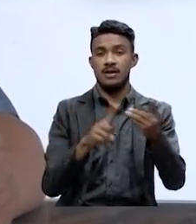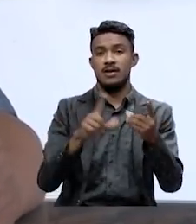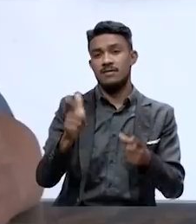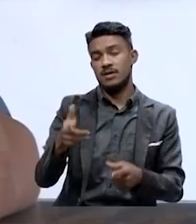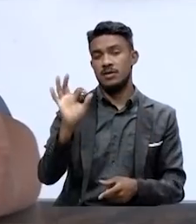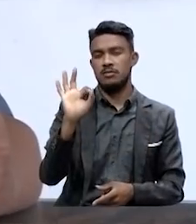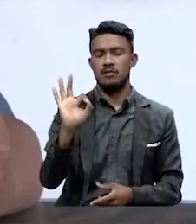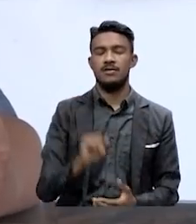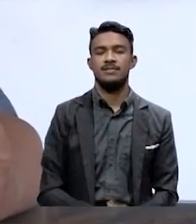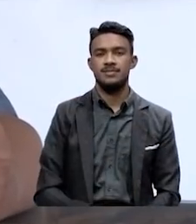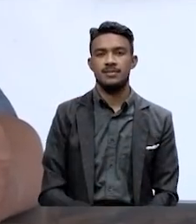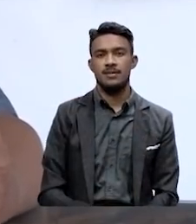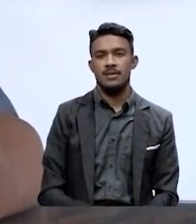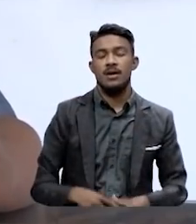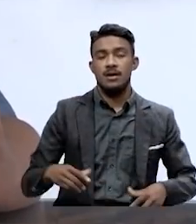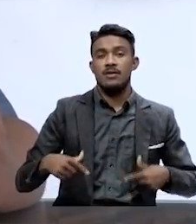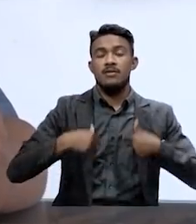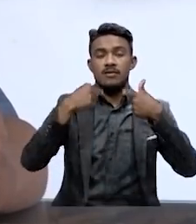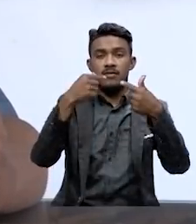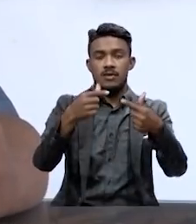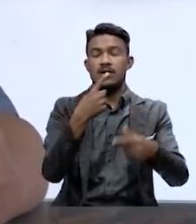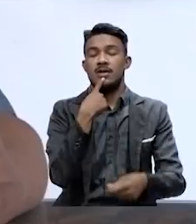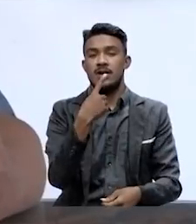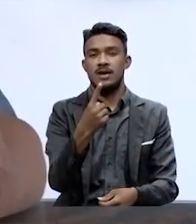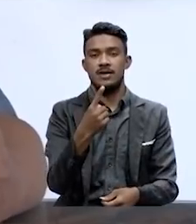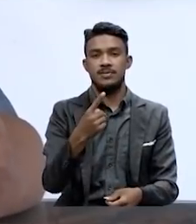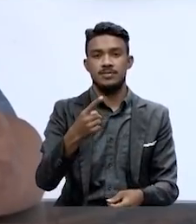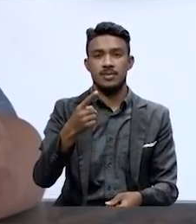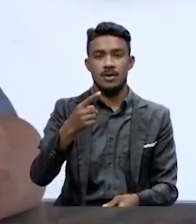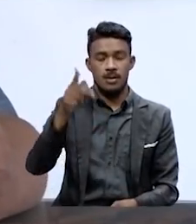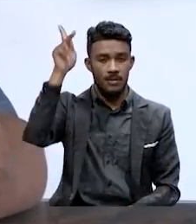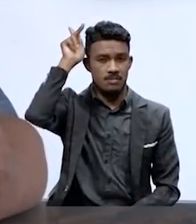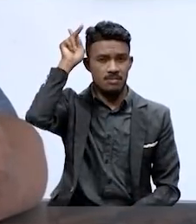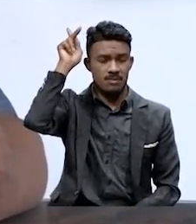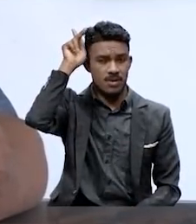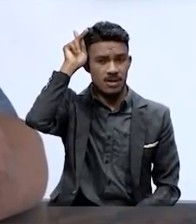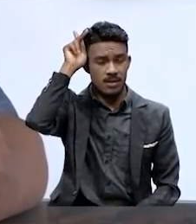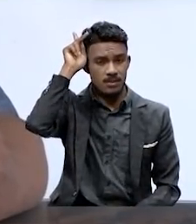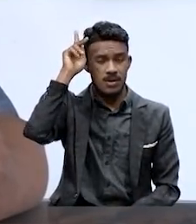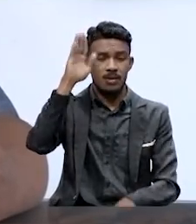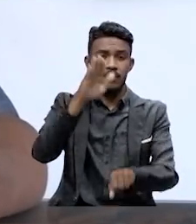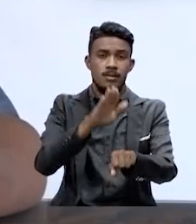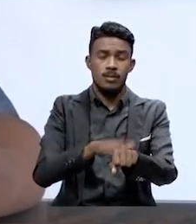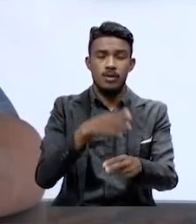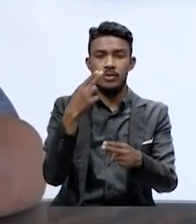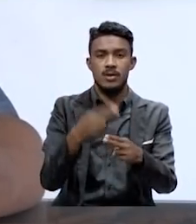sala nebe Fosai kata Santo Padre nomea Dom Virgílio